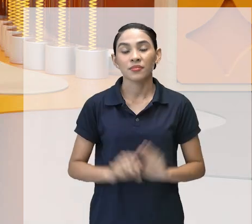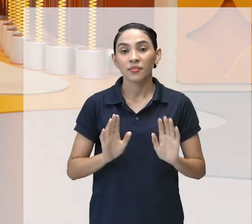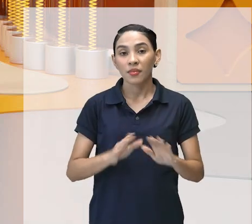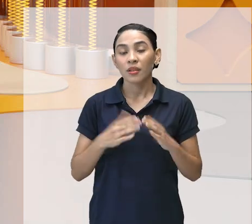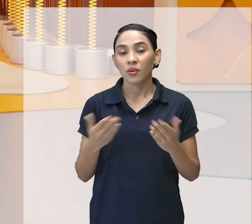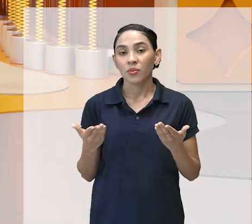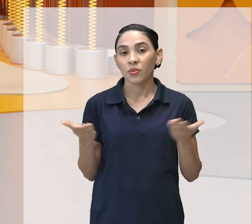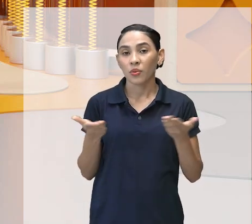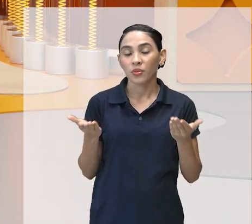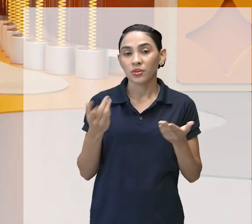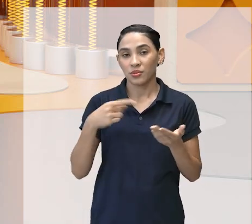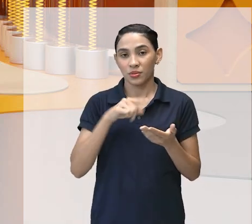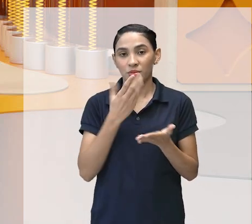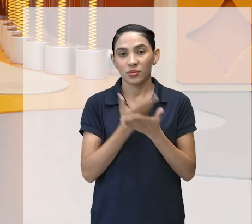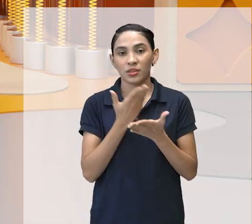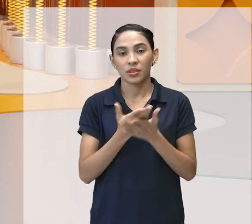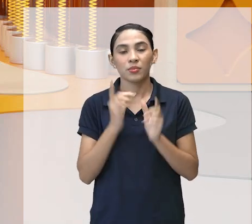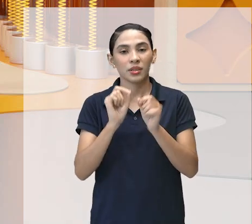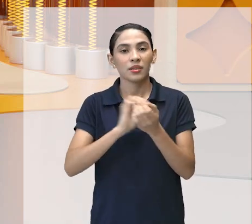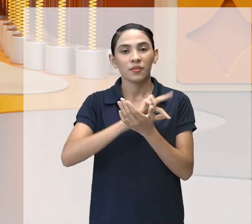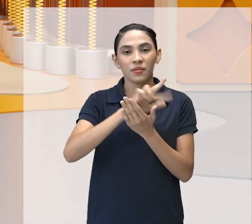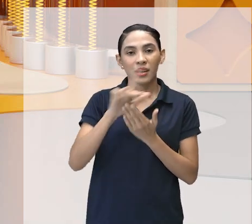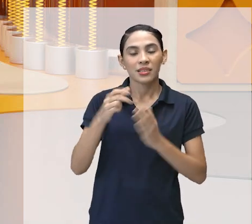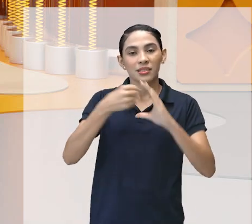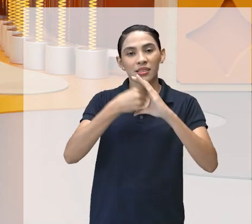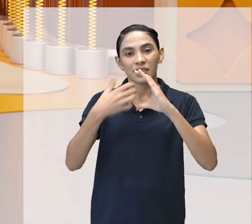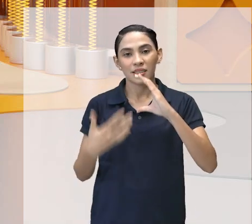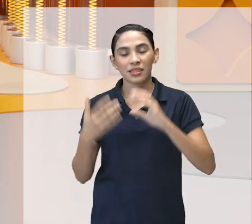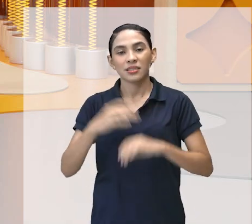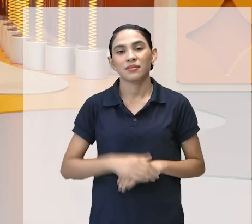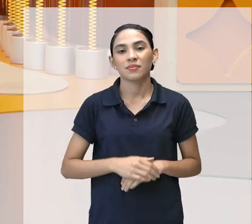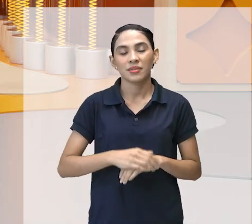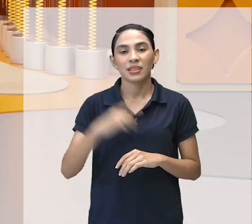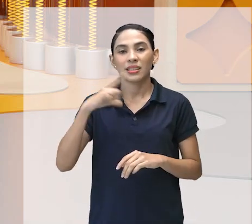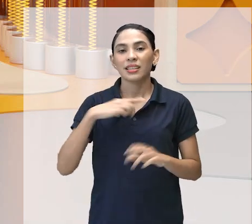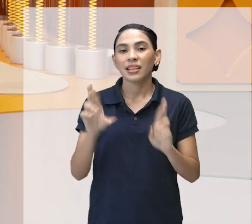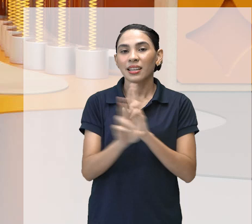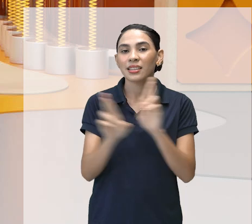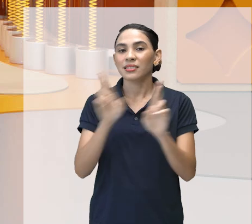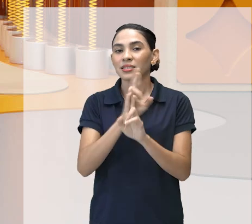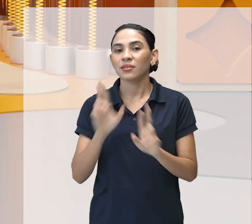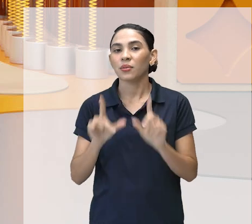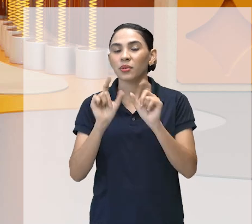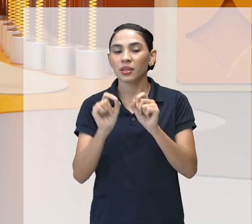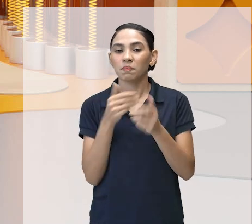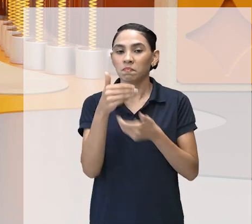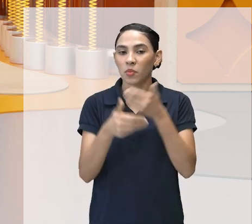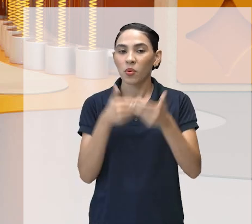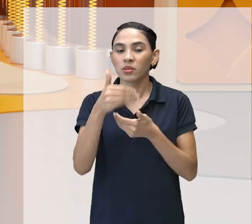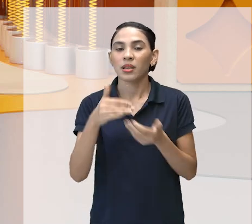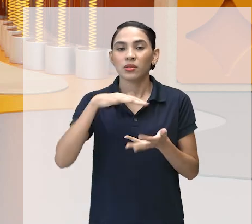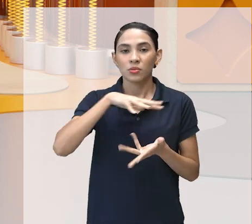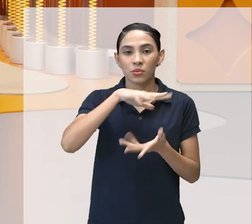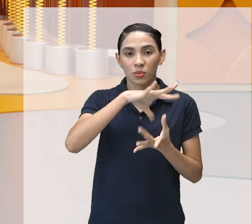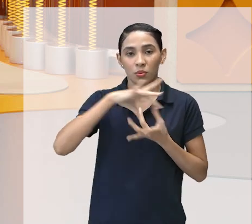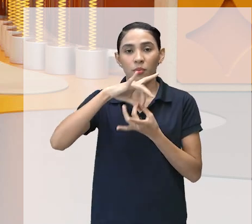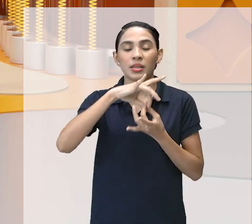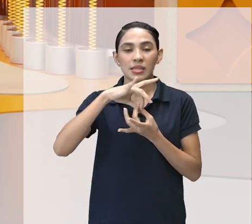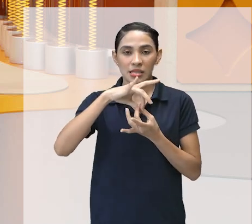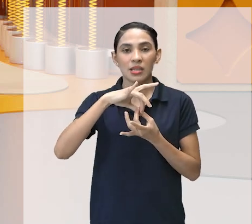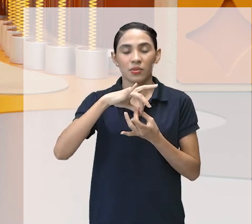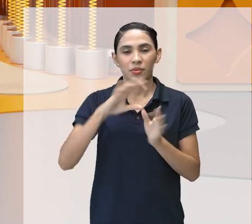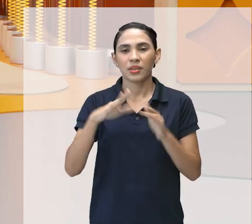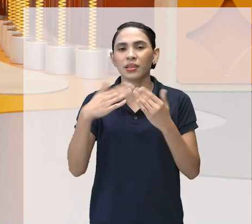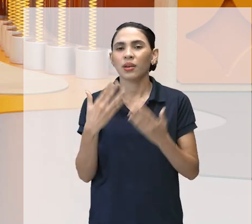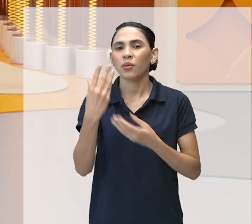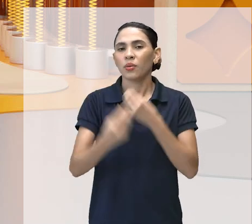Nós estudaremos, sobre diversas características que vai estar relacionado ao processo de globalização.